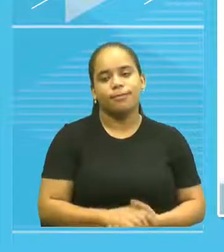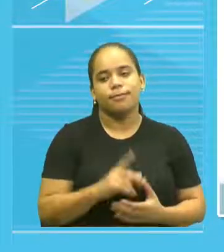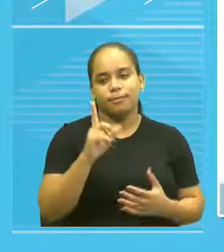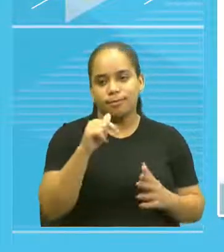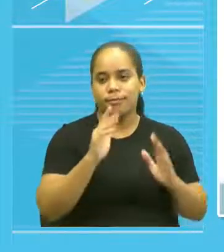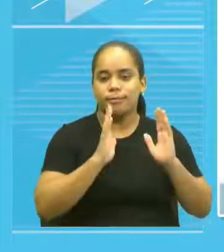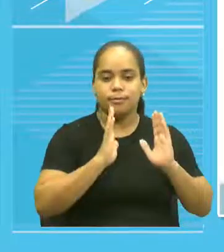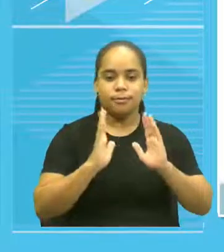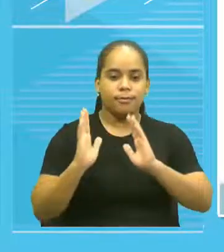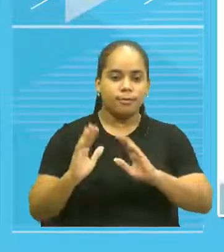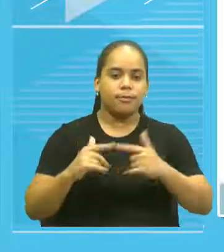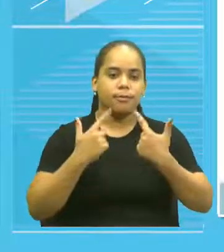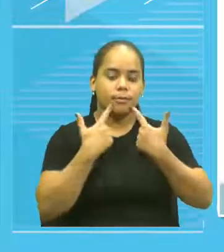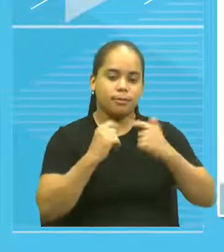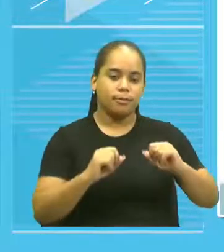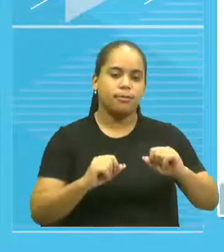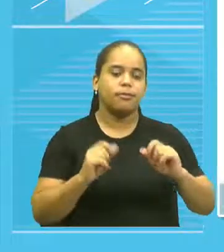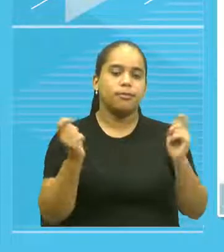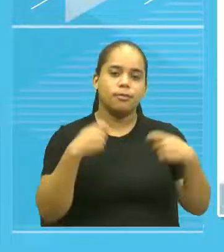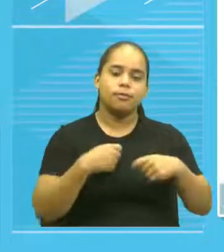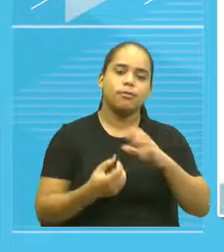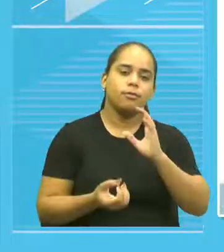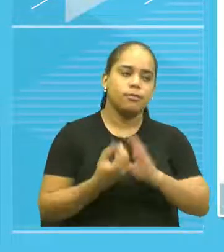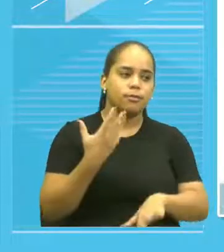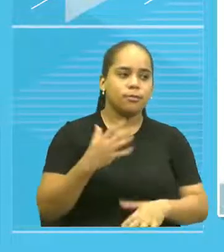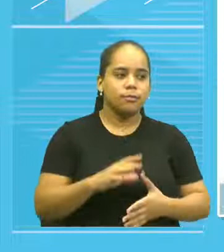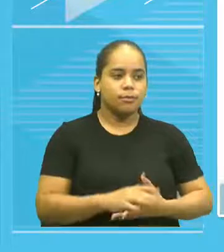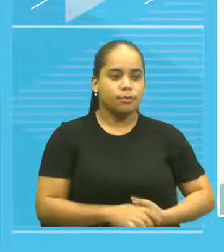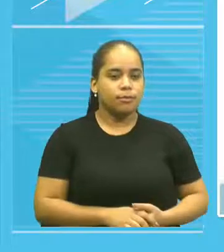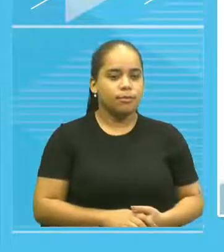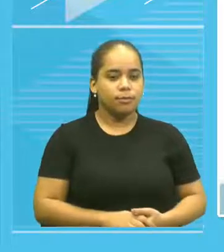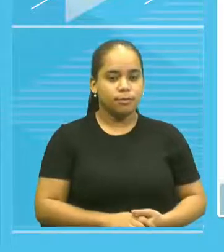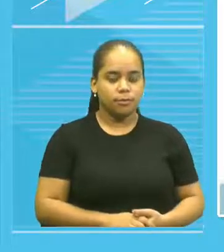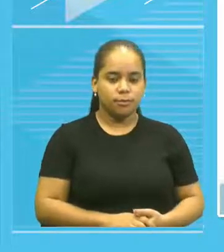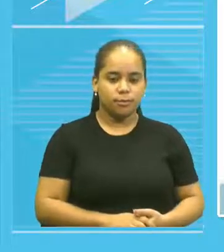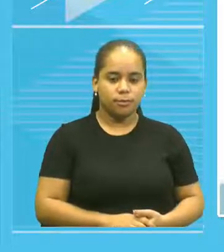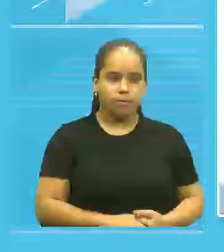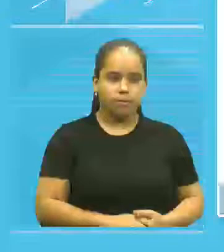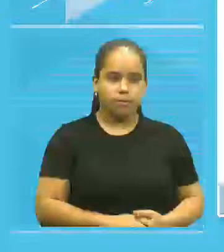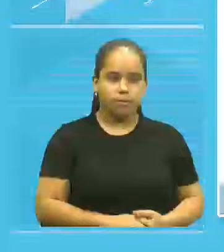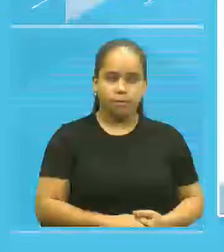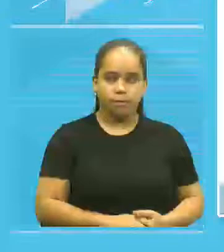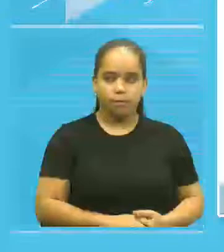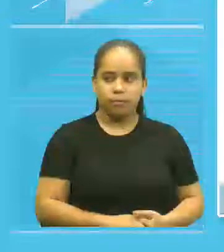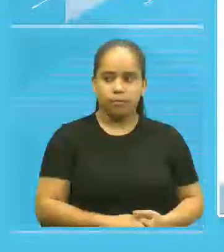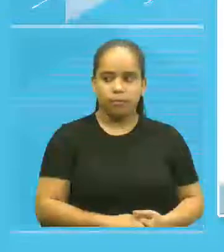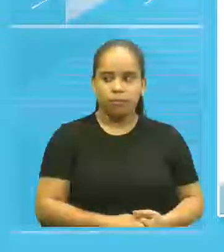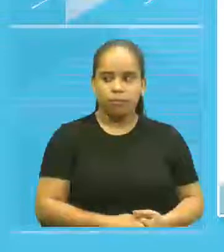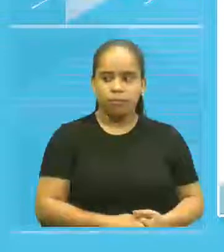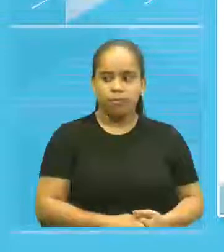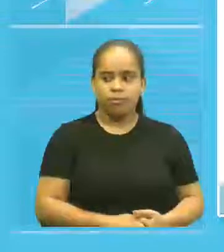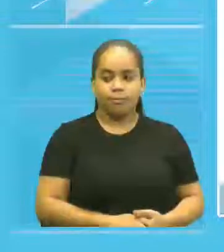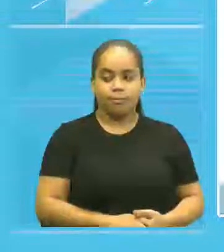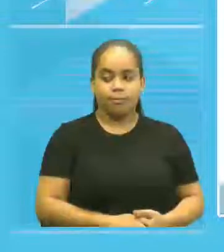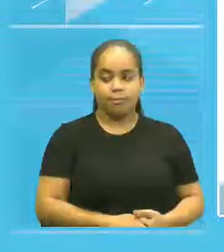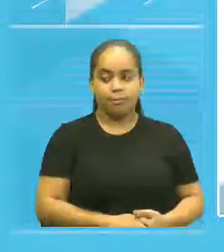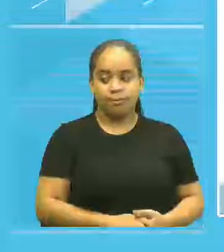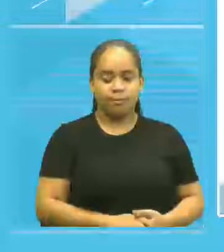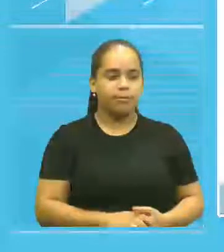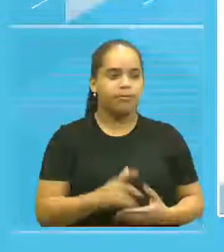processo aí que a linguagem nos propões e aqui tem nessa poesia aí tem também